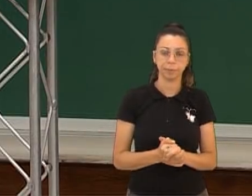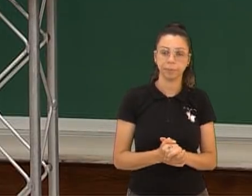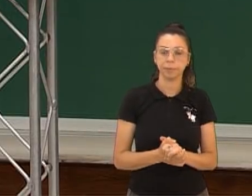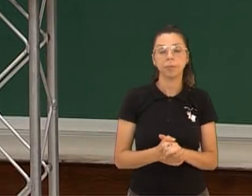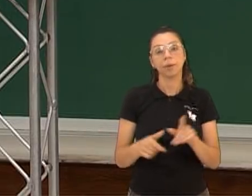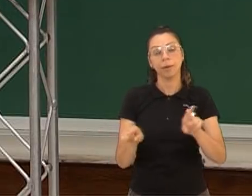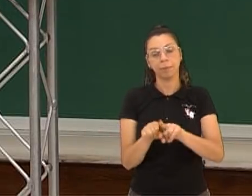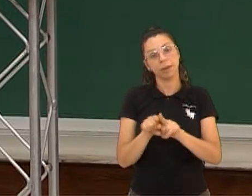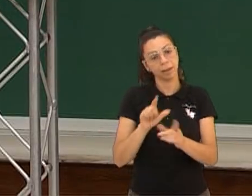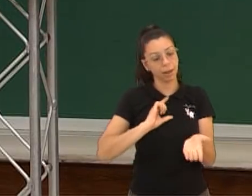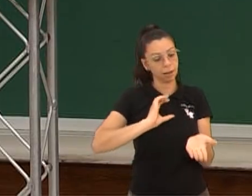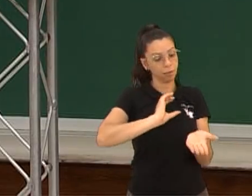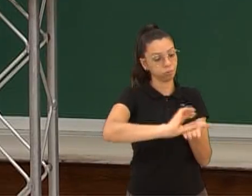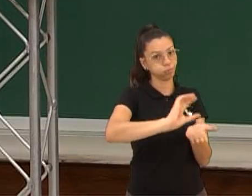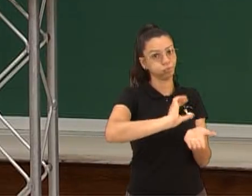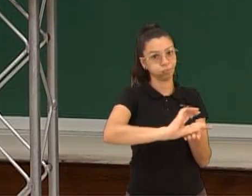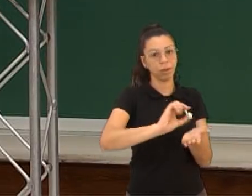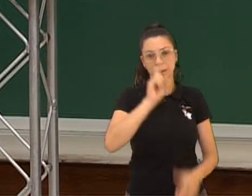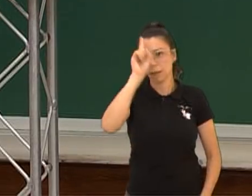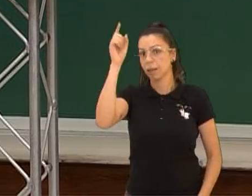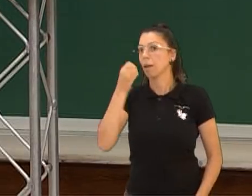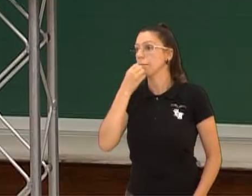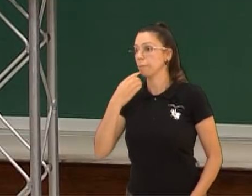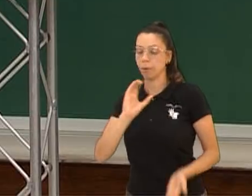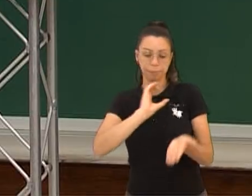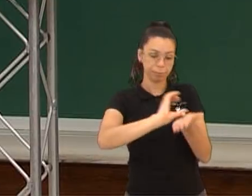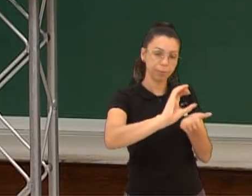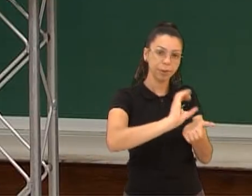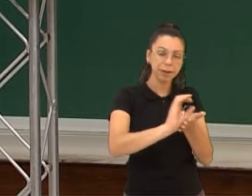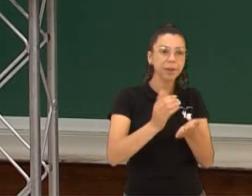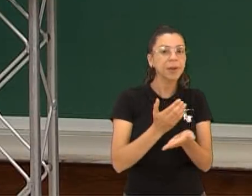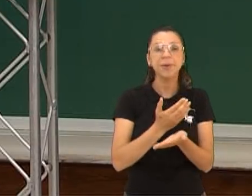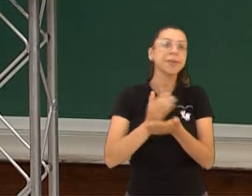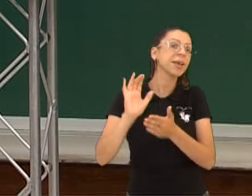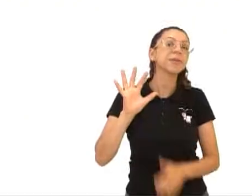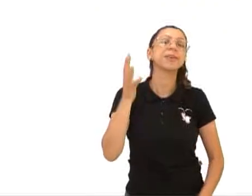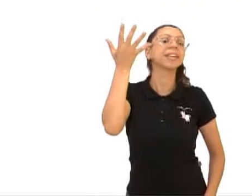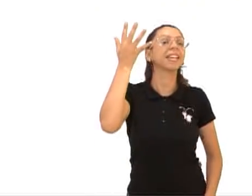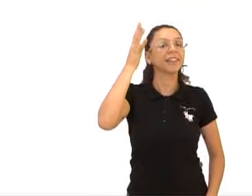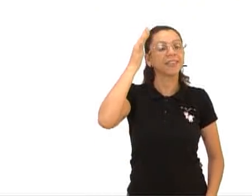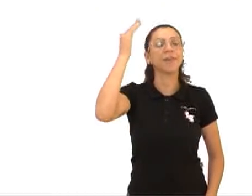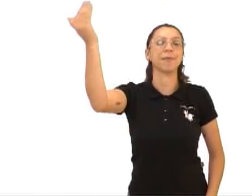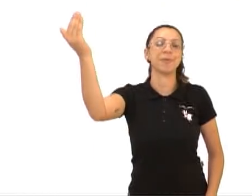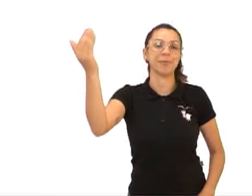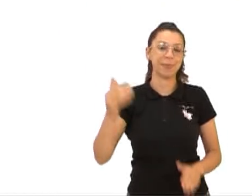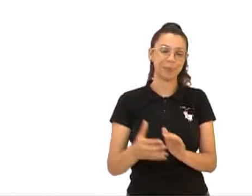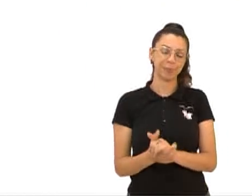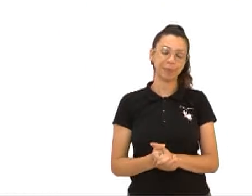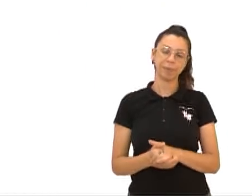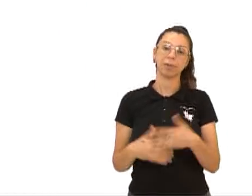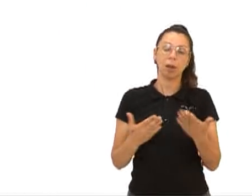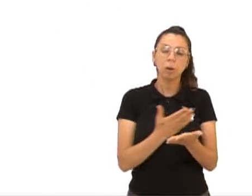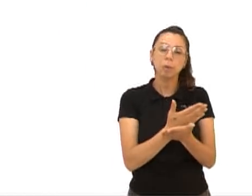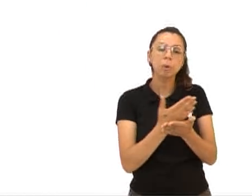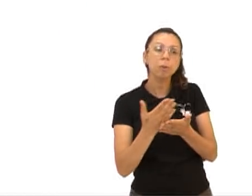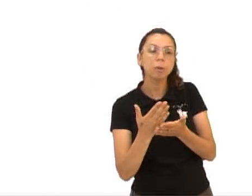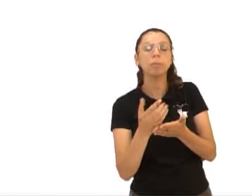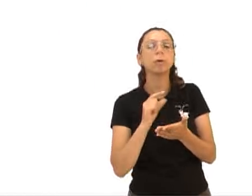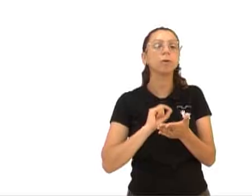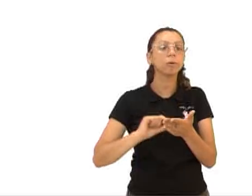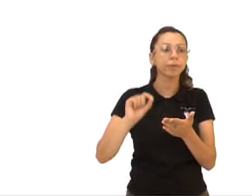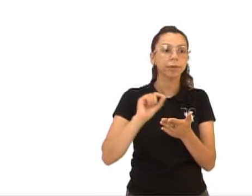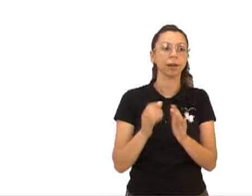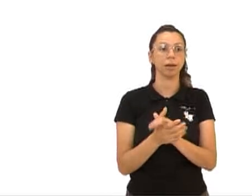com investimento, se a ideia for boa, e alcança o sucesso. E o que é uma startup? Começou lá durante a época do que foi chamada bolha